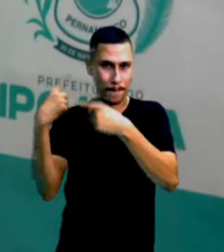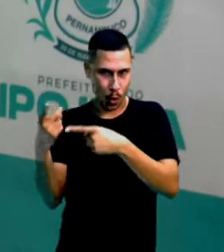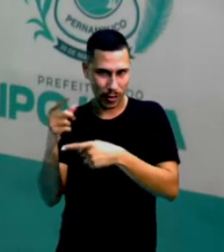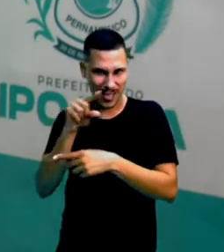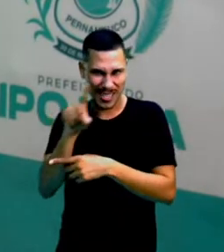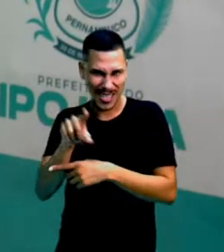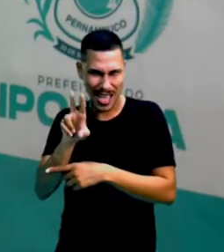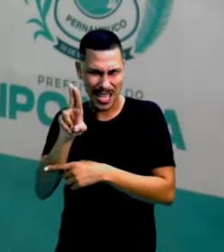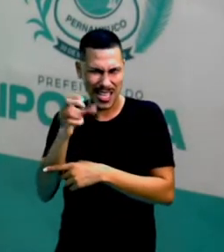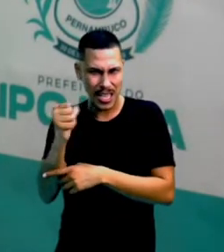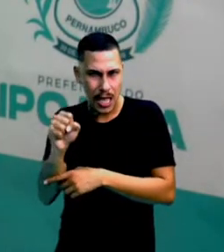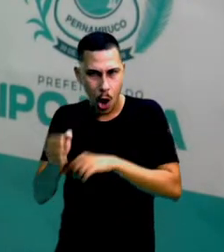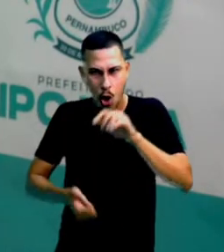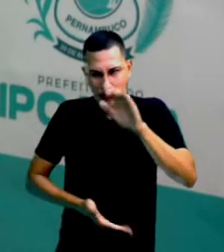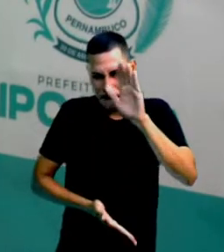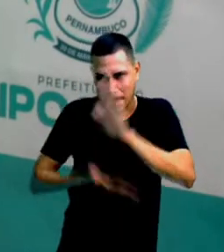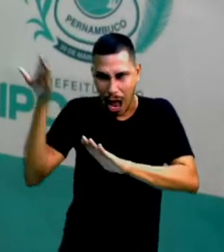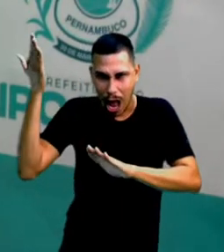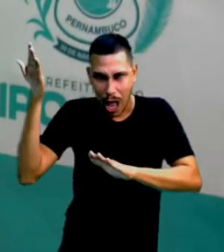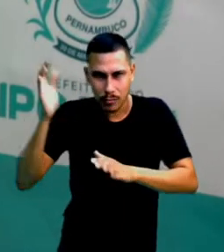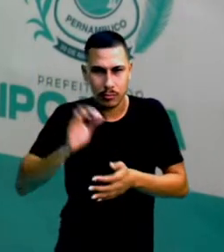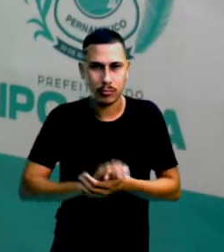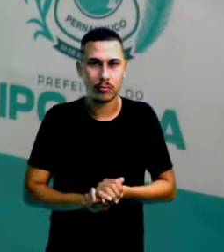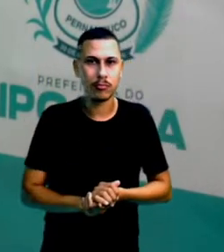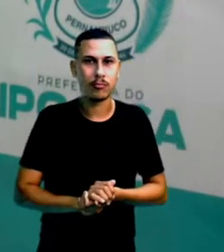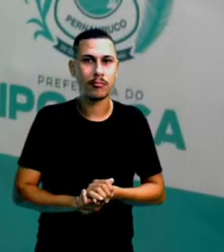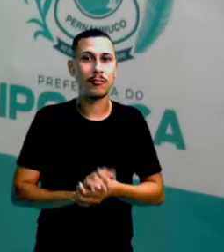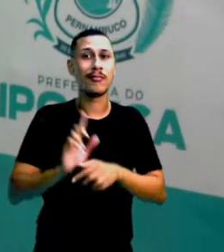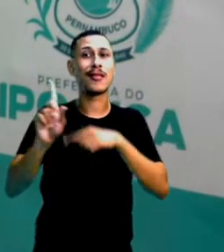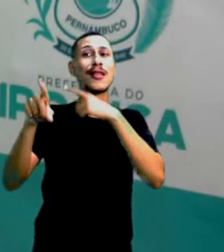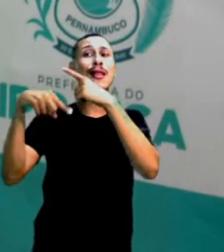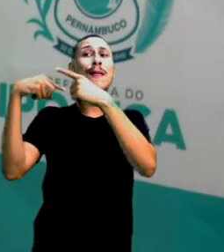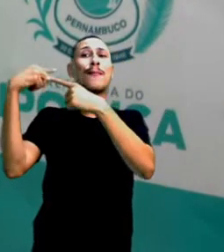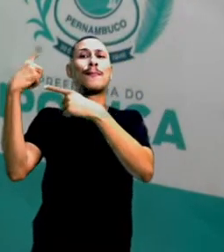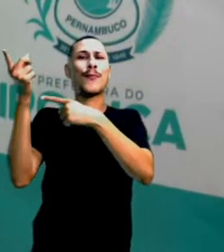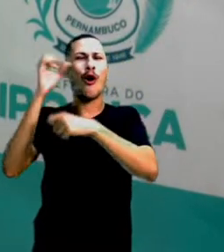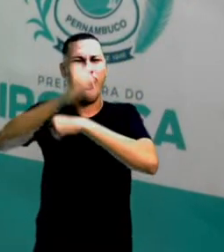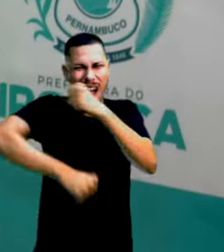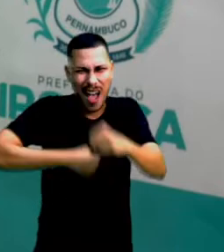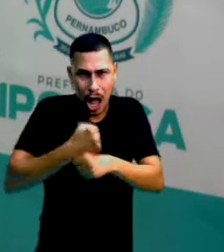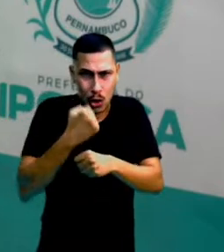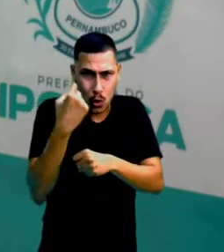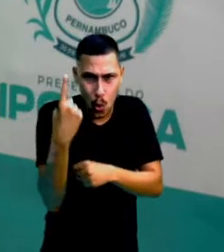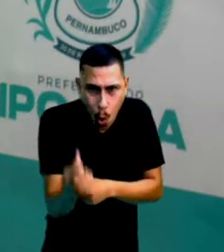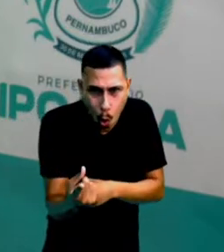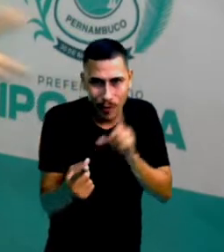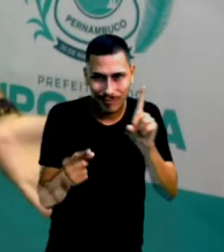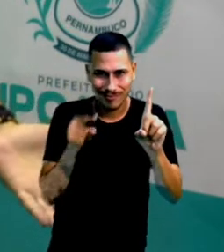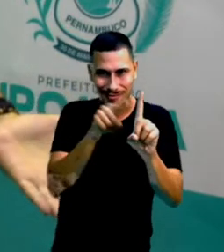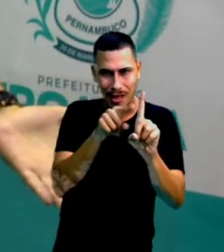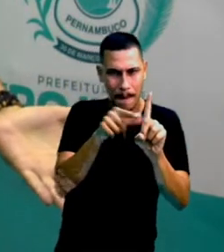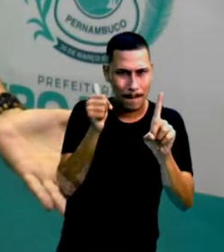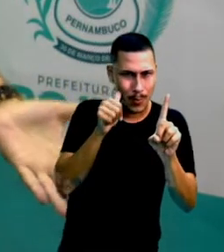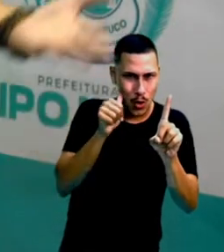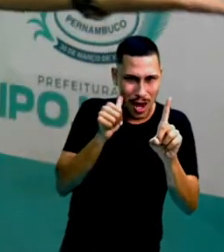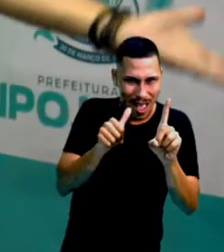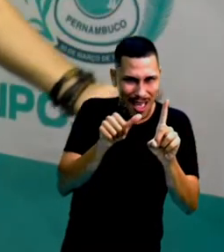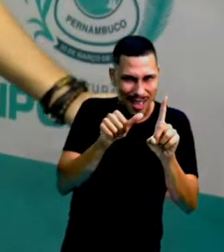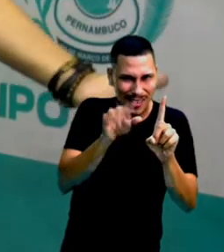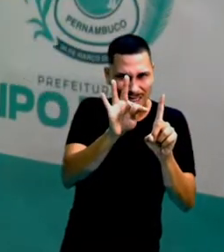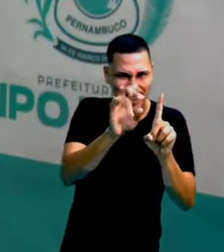e me ajeita um ano depois minha amorzinho deu à luz a nove musas a nada